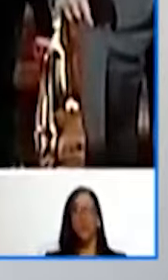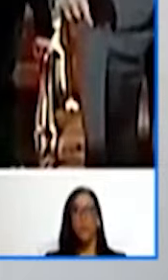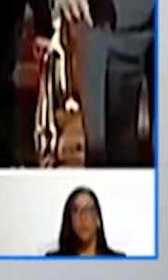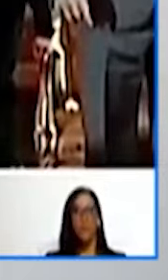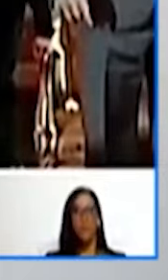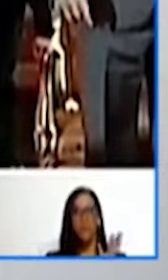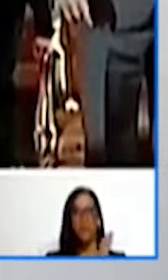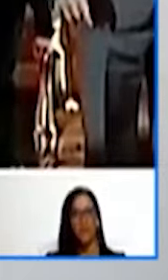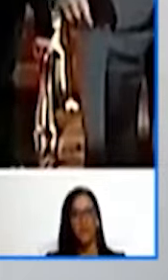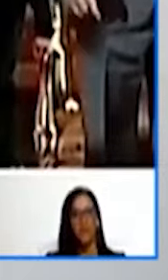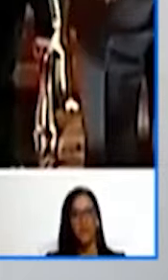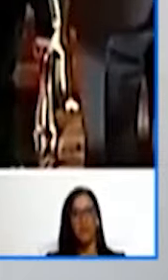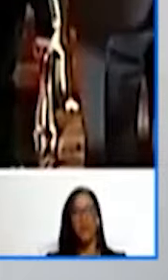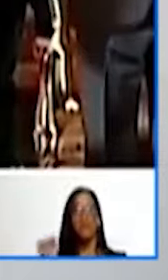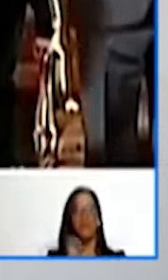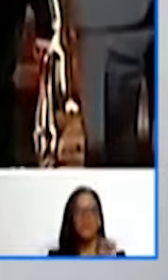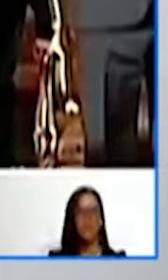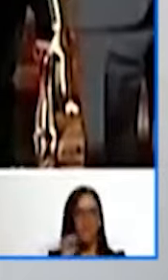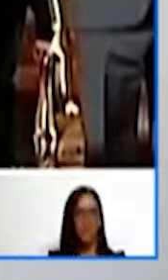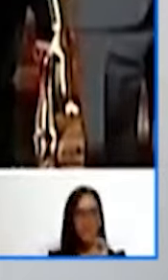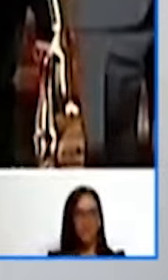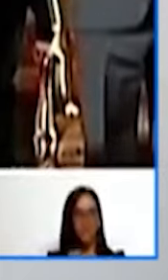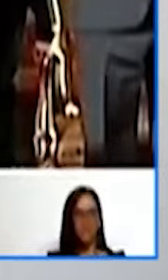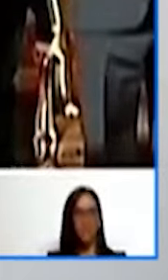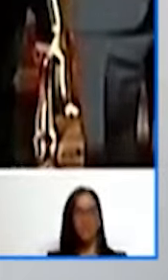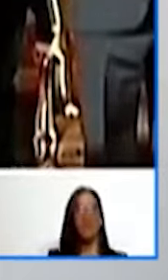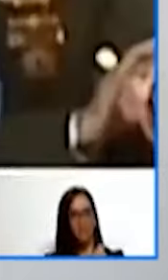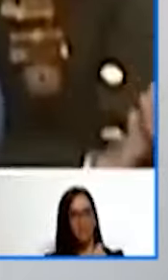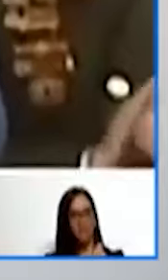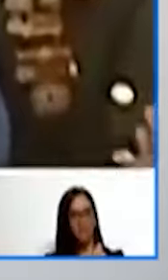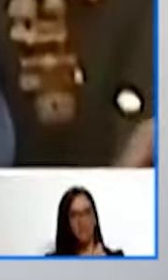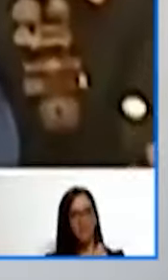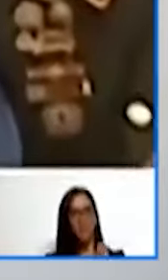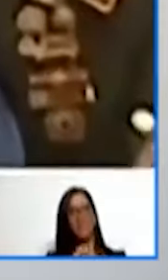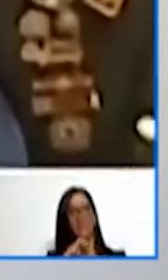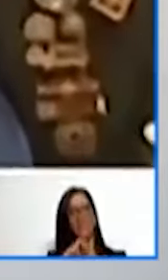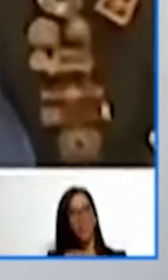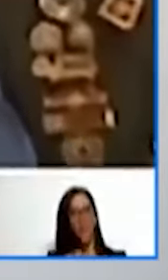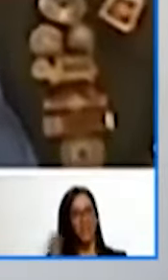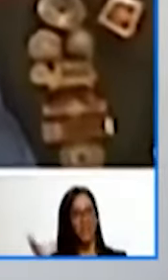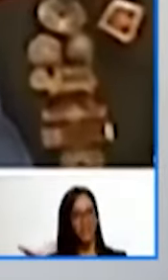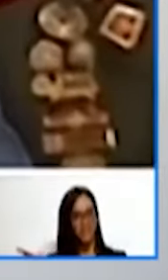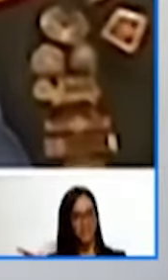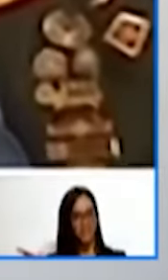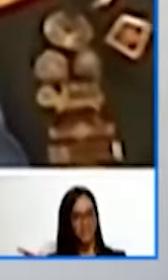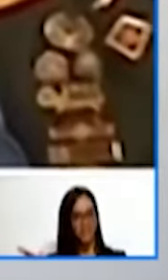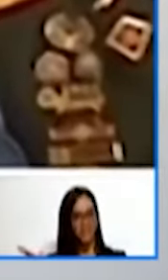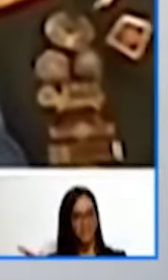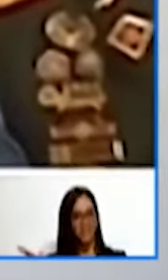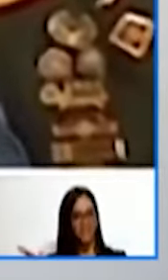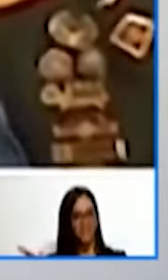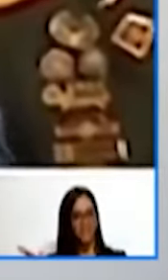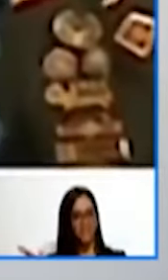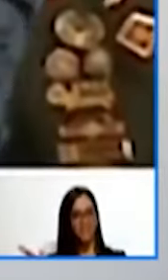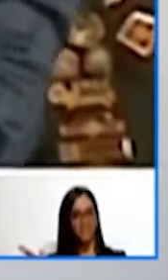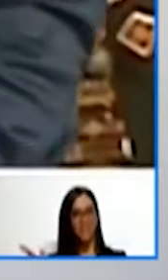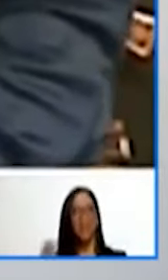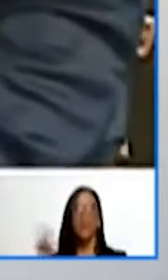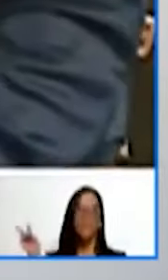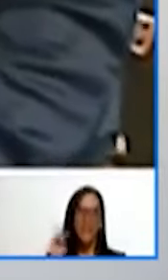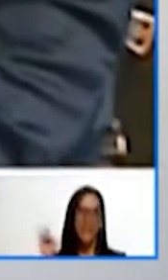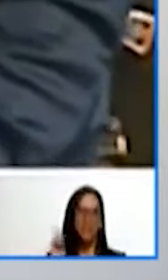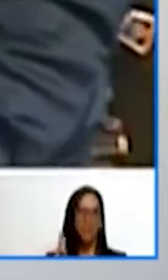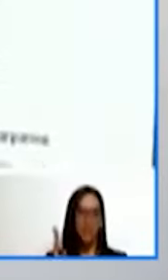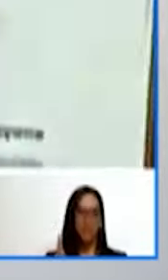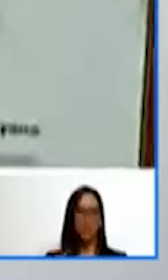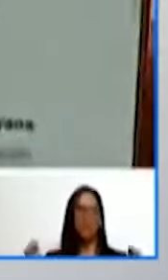Essequibo desde que nasceram, naturalmente, há gerações, né, não tem nenhuma relação de pertencimento com a Venezuela. Então,